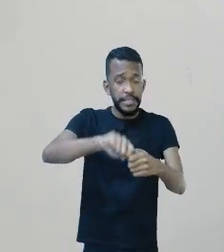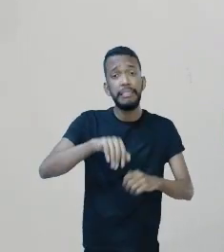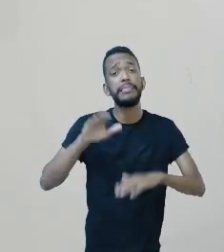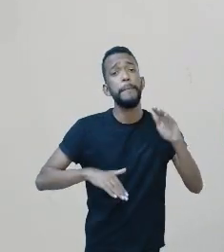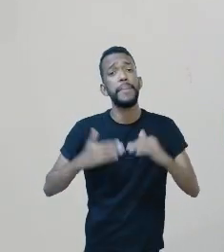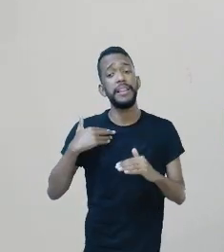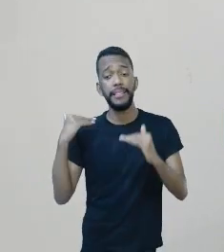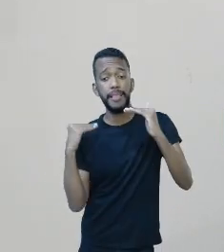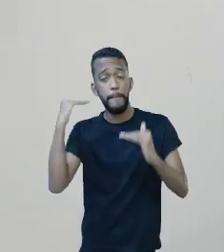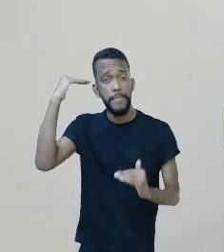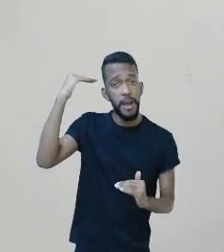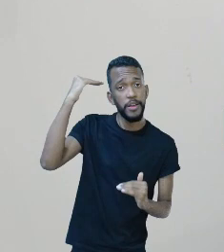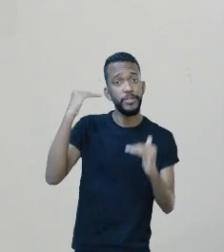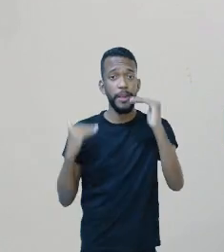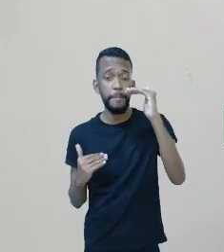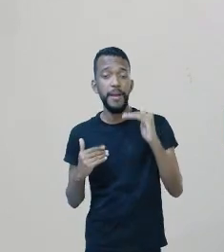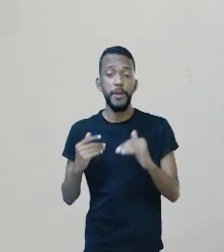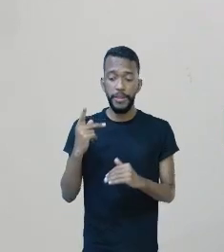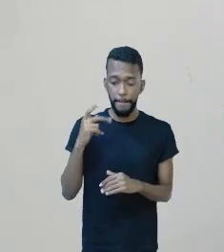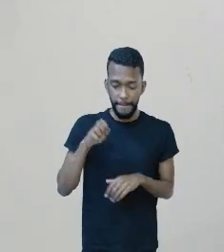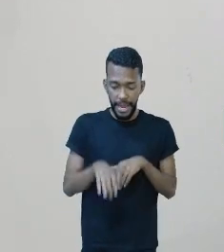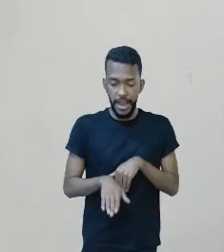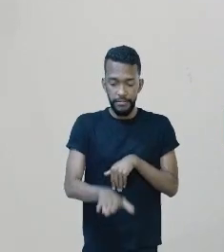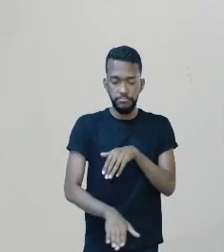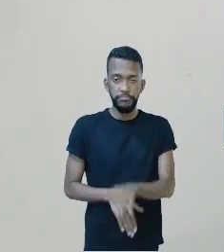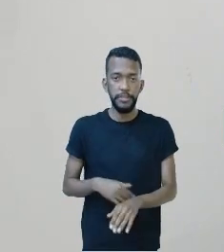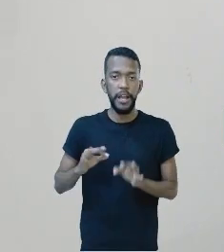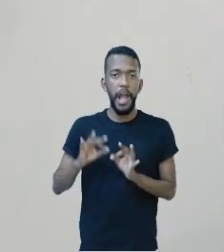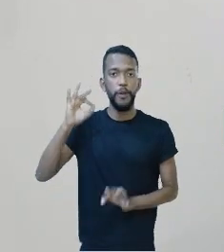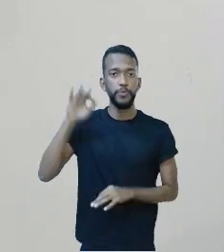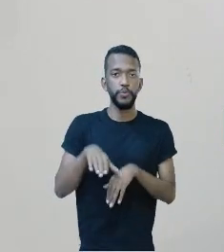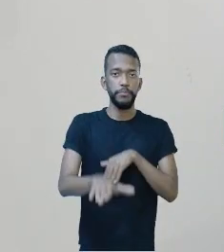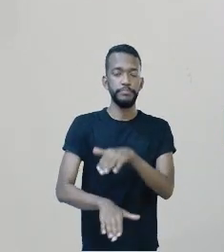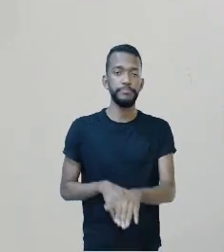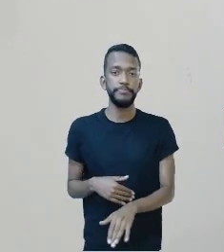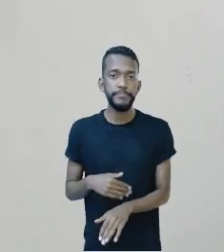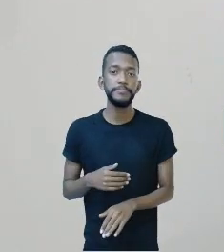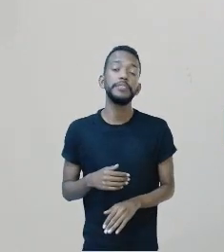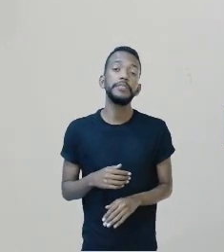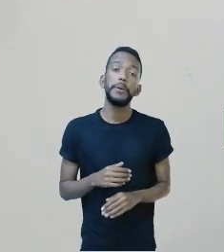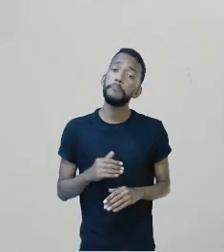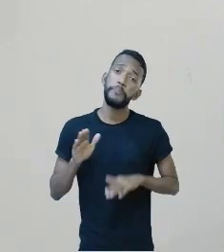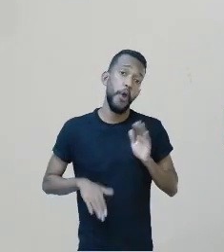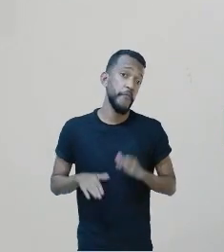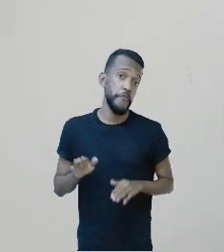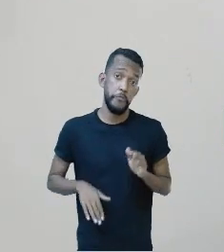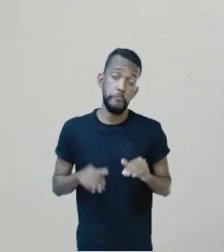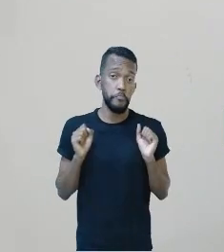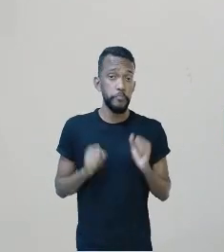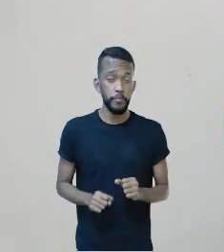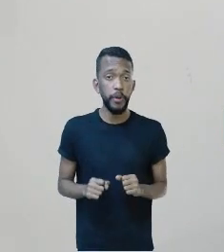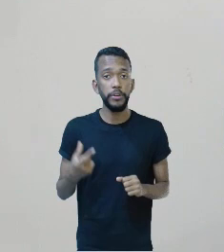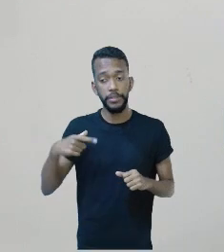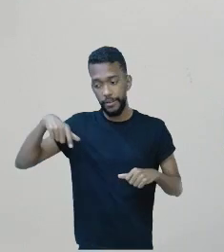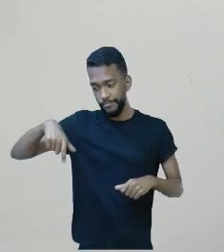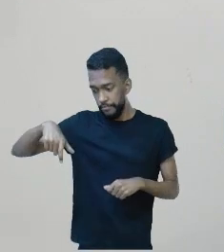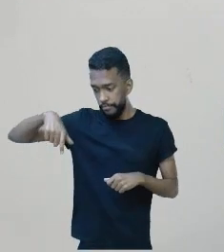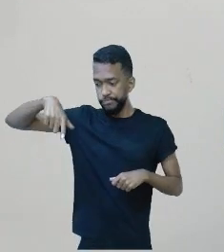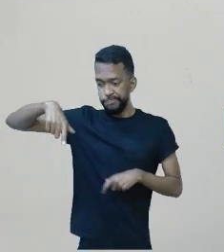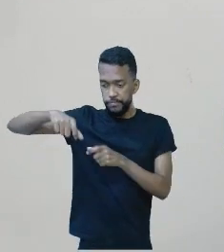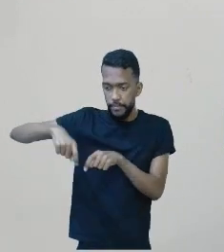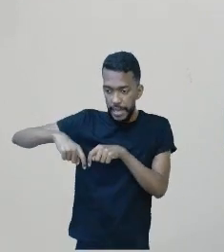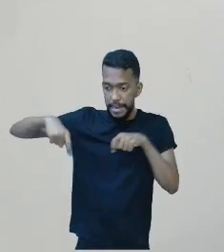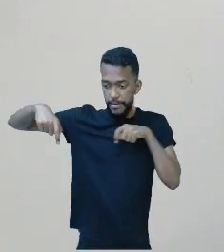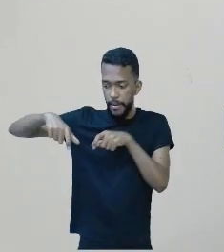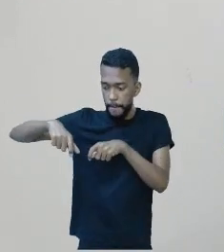tamanho, né? Do tamanho do nosso pé, da nossa altura. Provavelmente, uma barra ficaria maior do